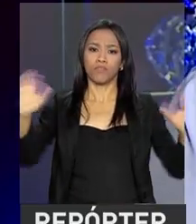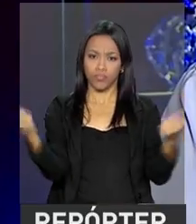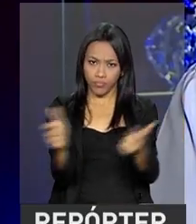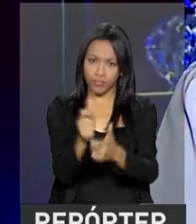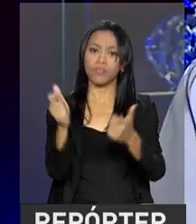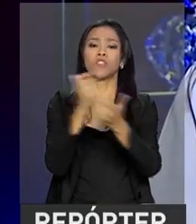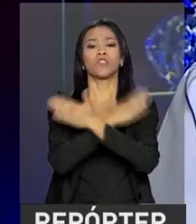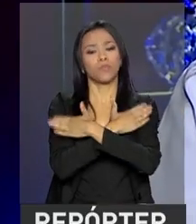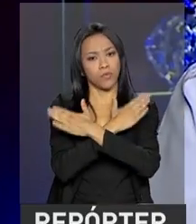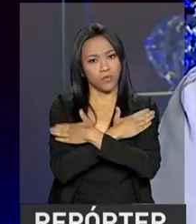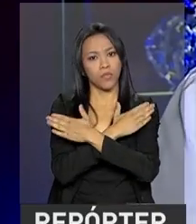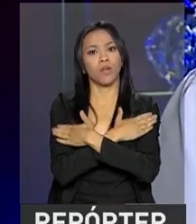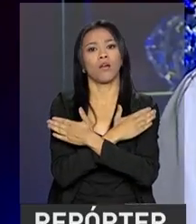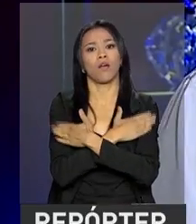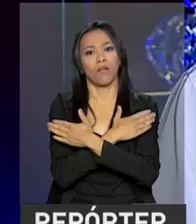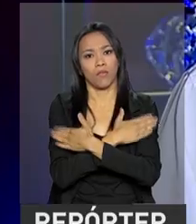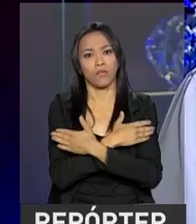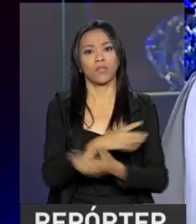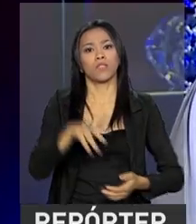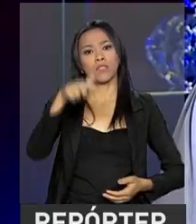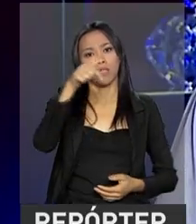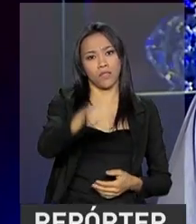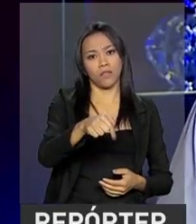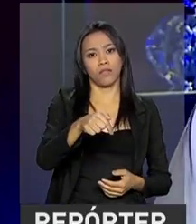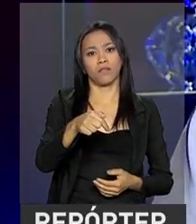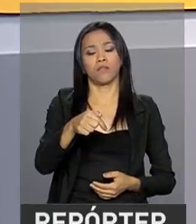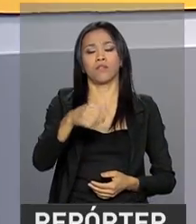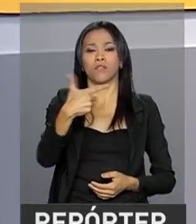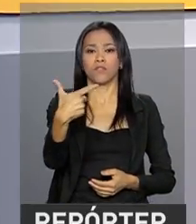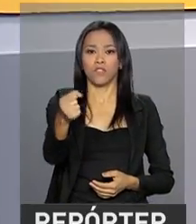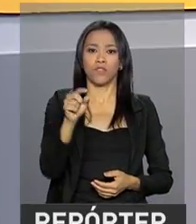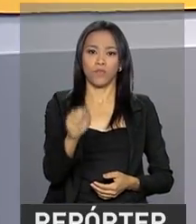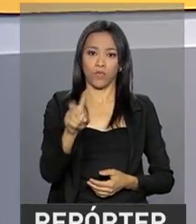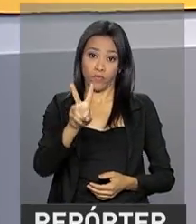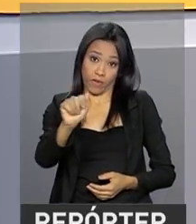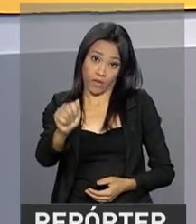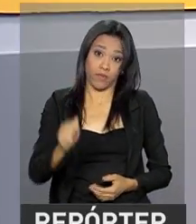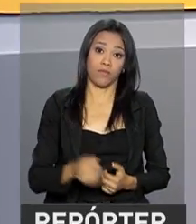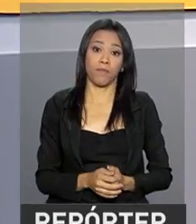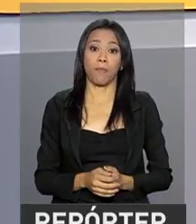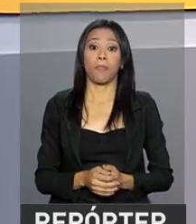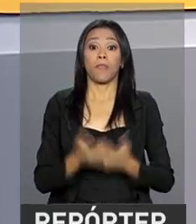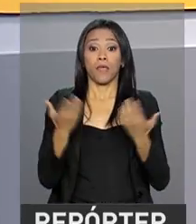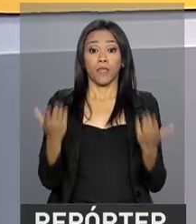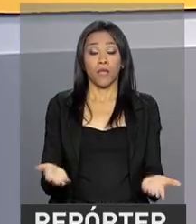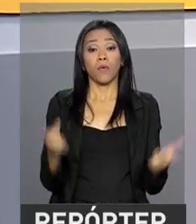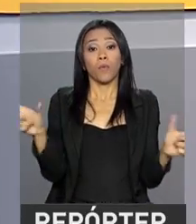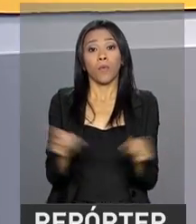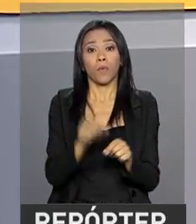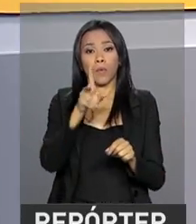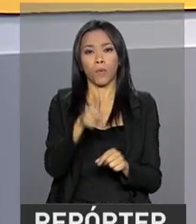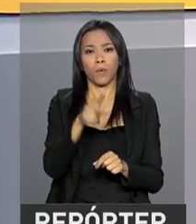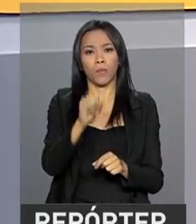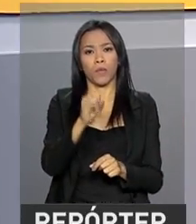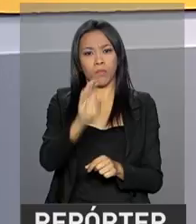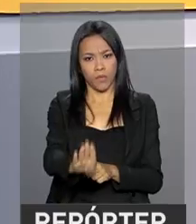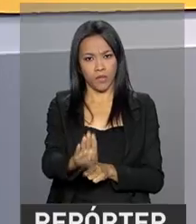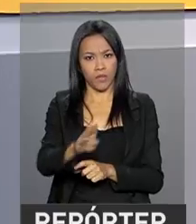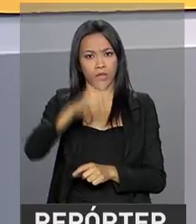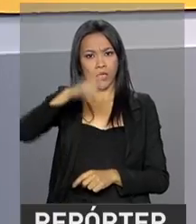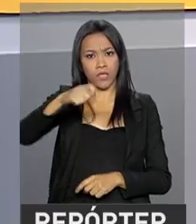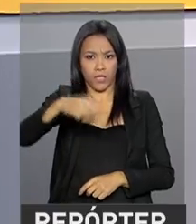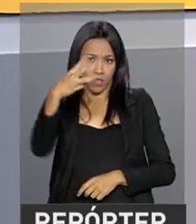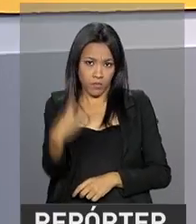em 720 mil vagas. O produto interno bruto, PIB, no segundo trimestre